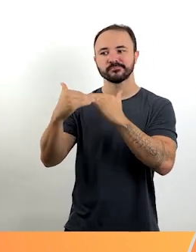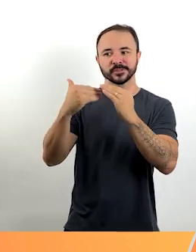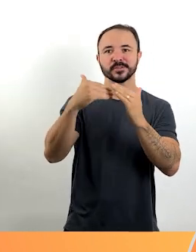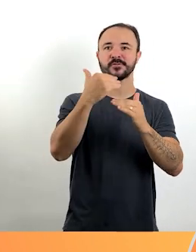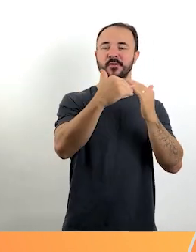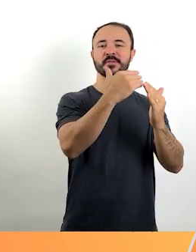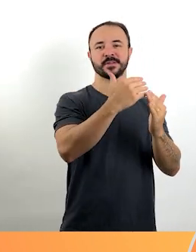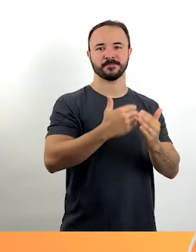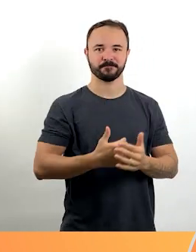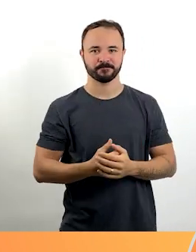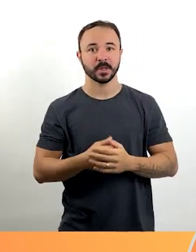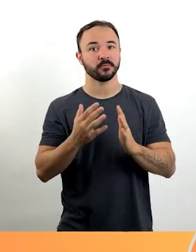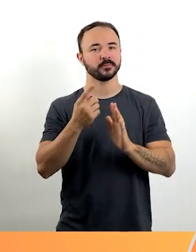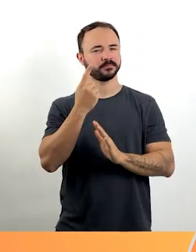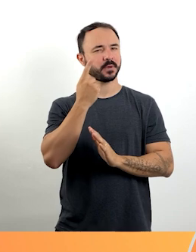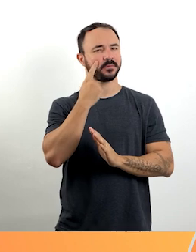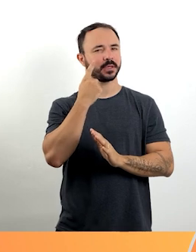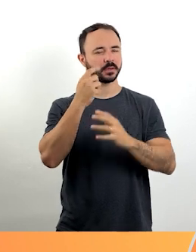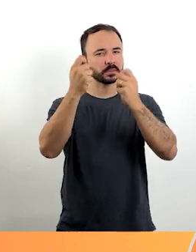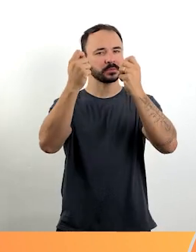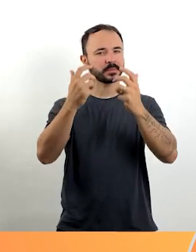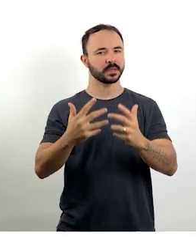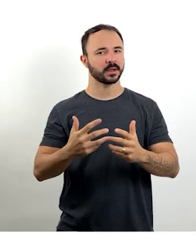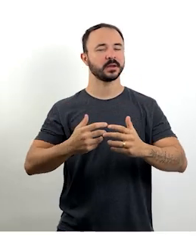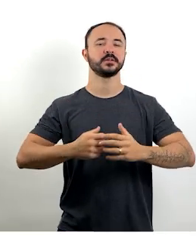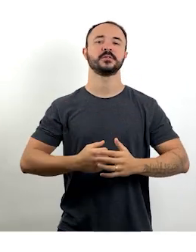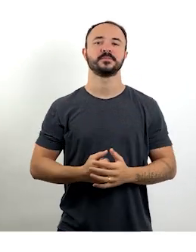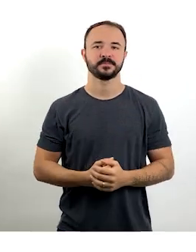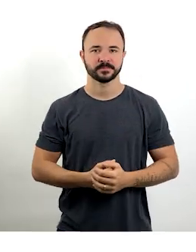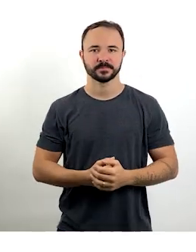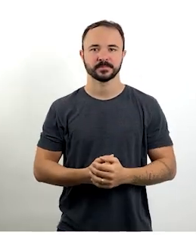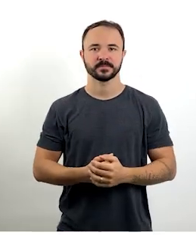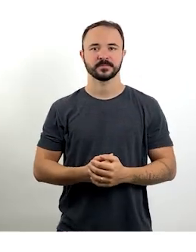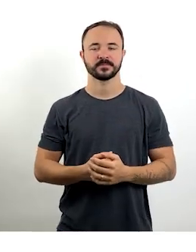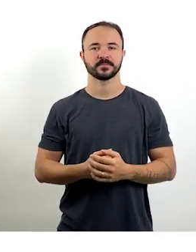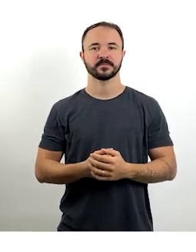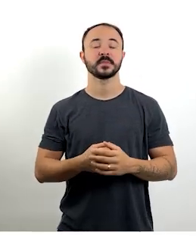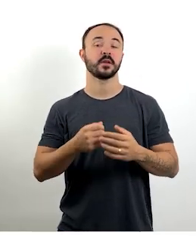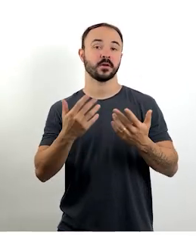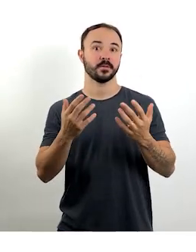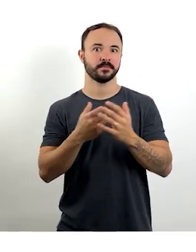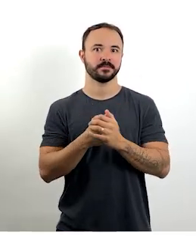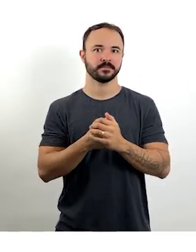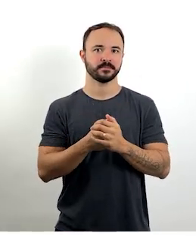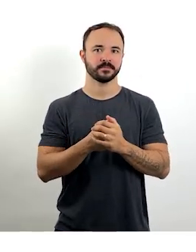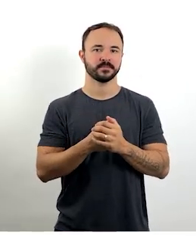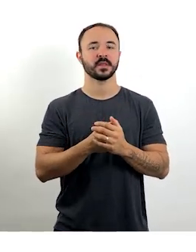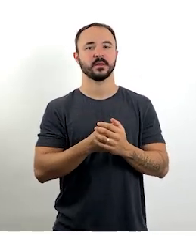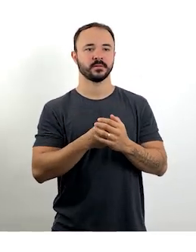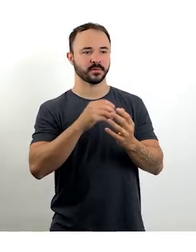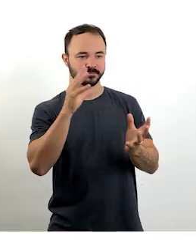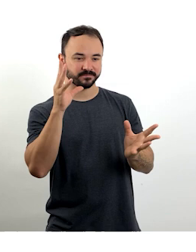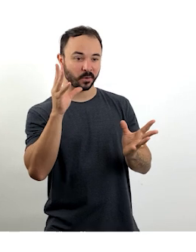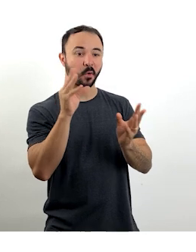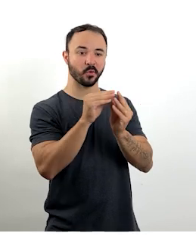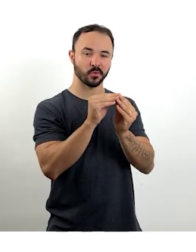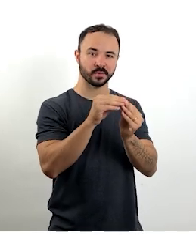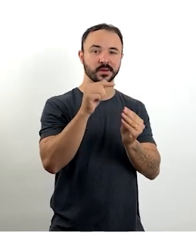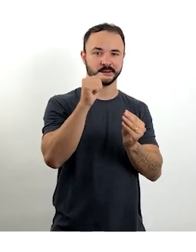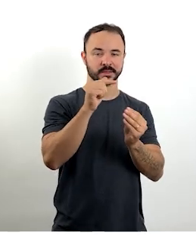esse ponto a ser apresentado aqui para vocês. Então, pessoal, nós podemos concluir com esse ponto que